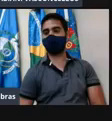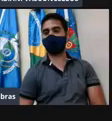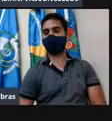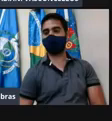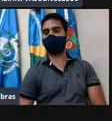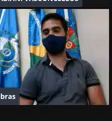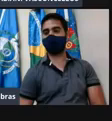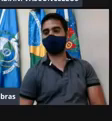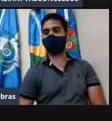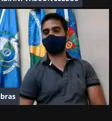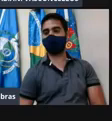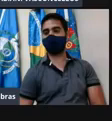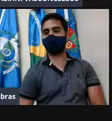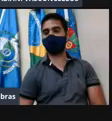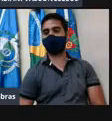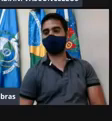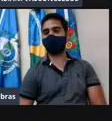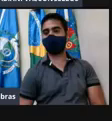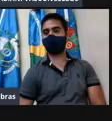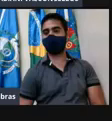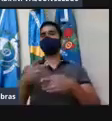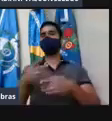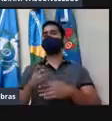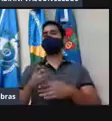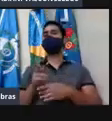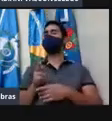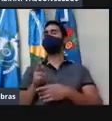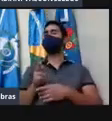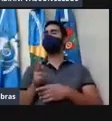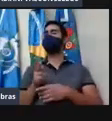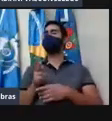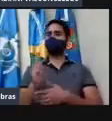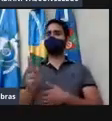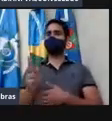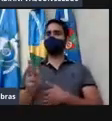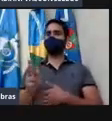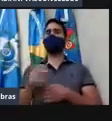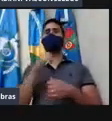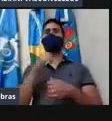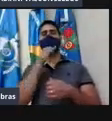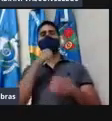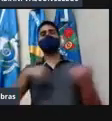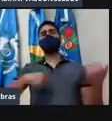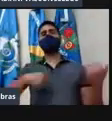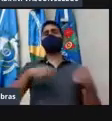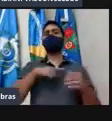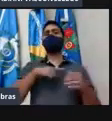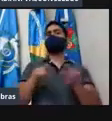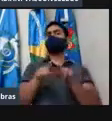pensar até na continuidade. Por exemplo, em Conservatória tem uma barreira ali pertinho da casa